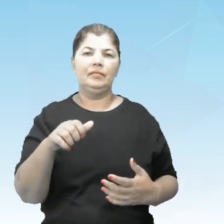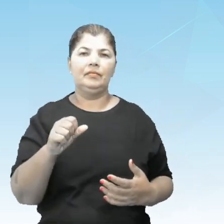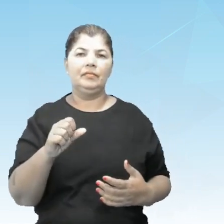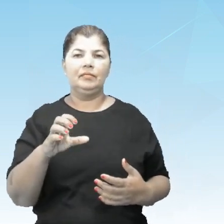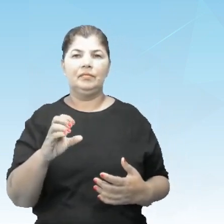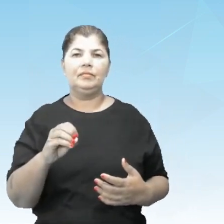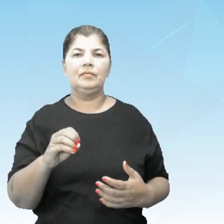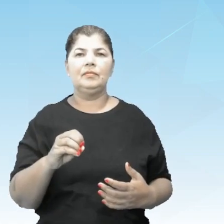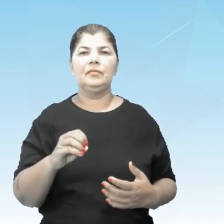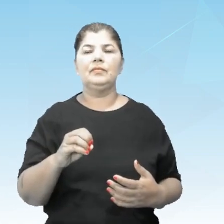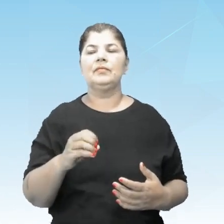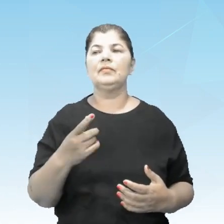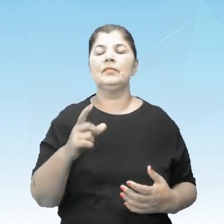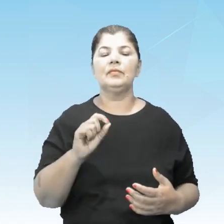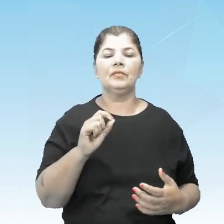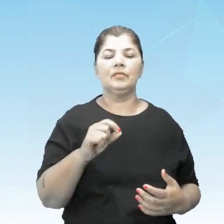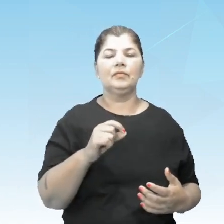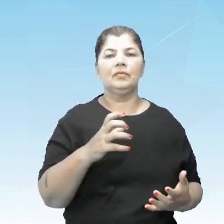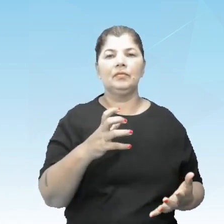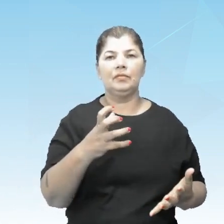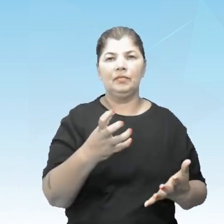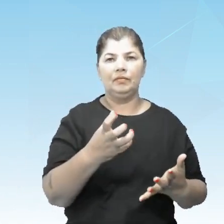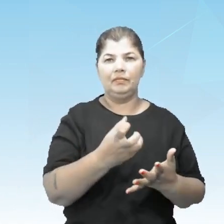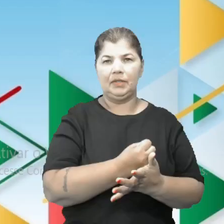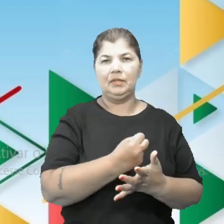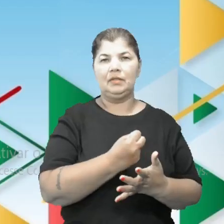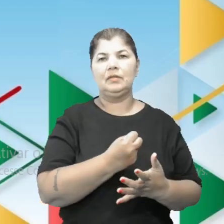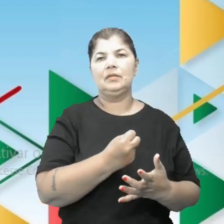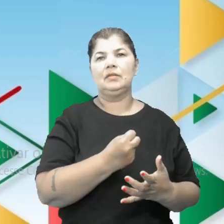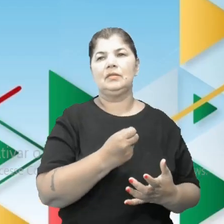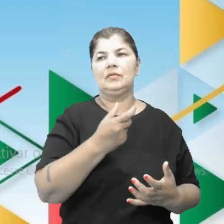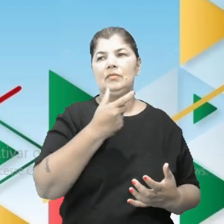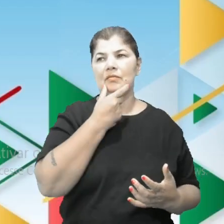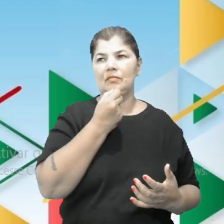Da captura e execução de